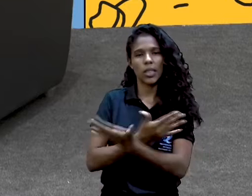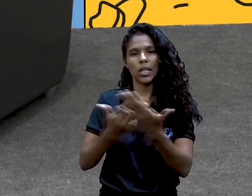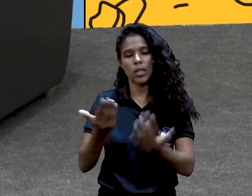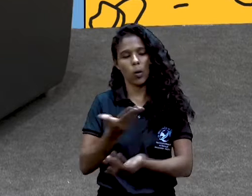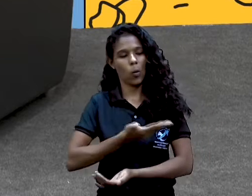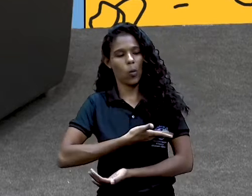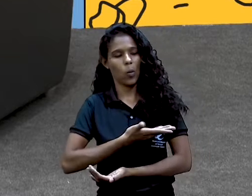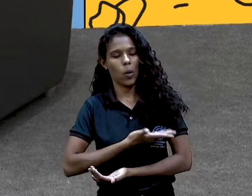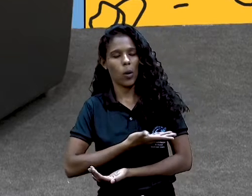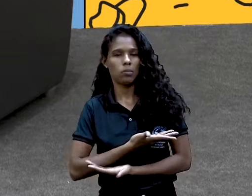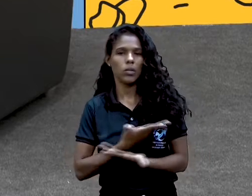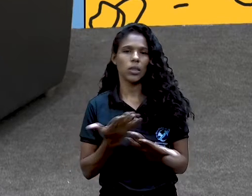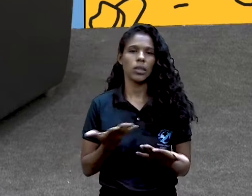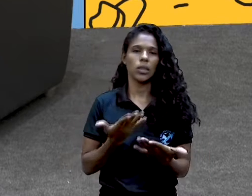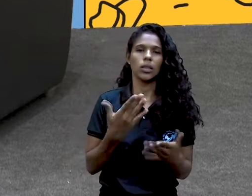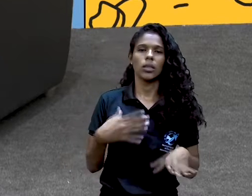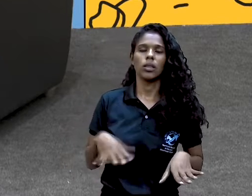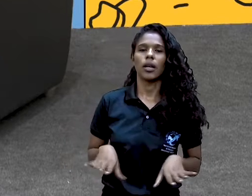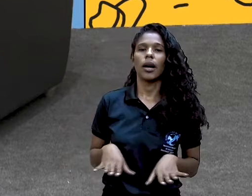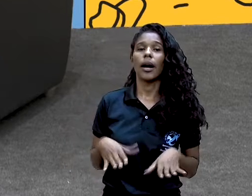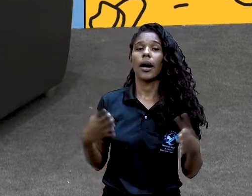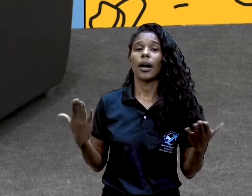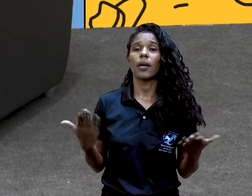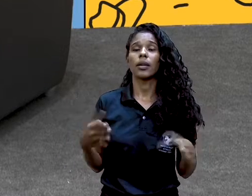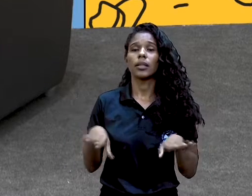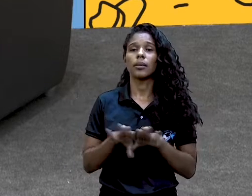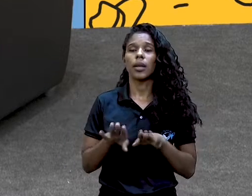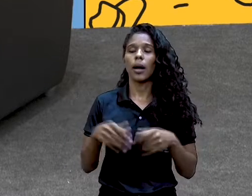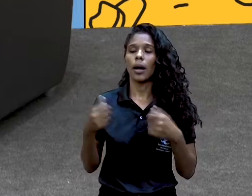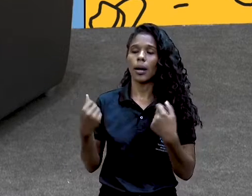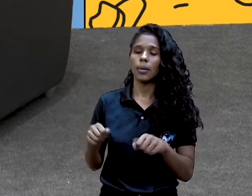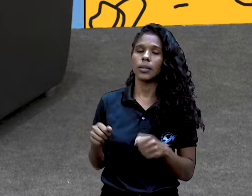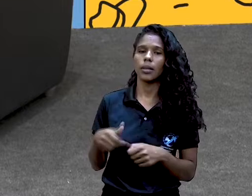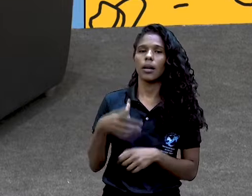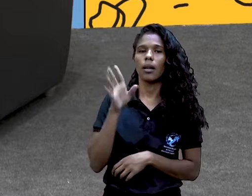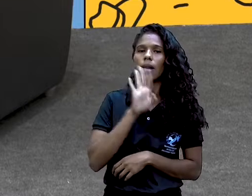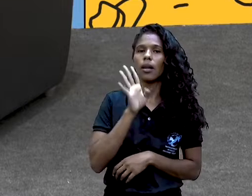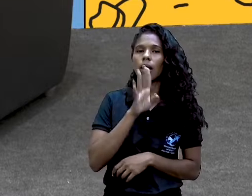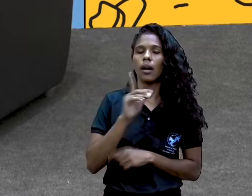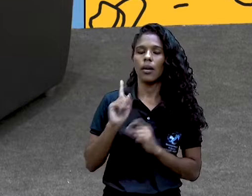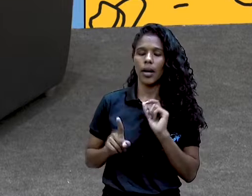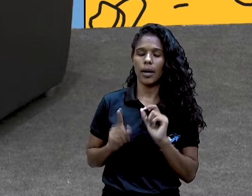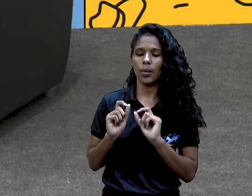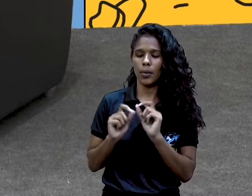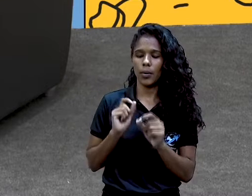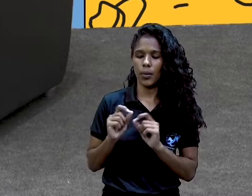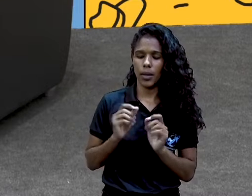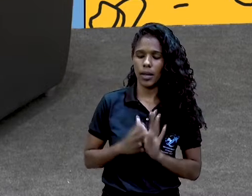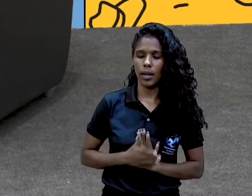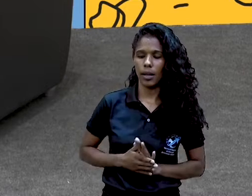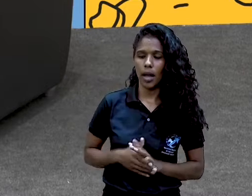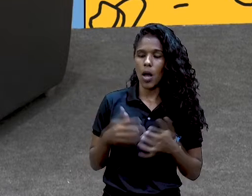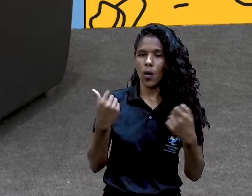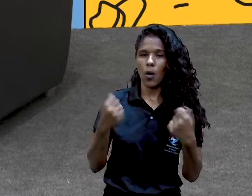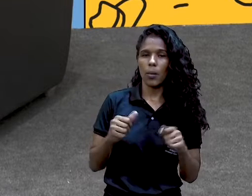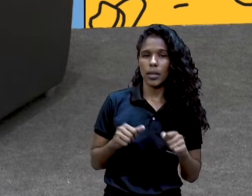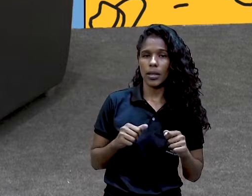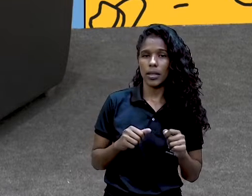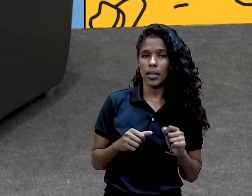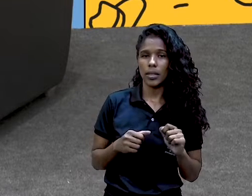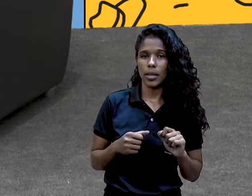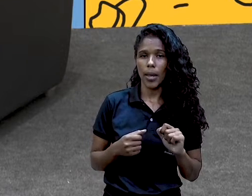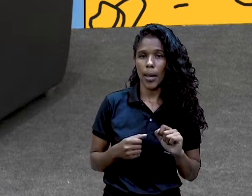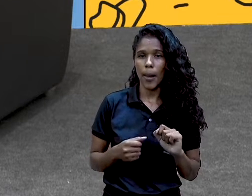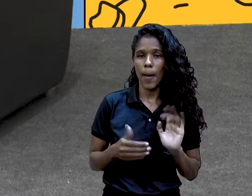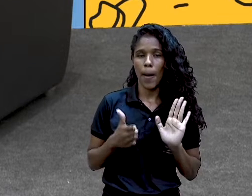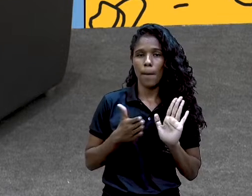outra turma. Outra competência legal é aquela que trabalha o projeto de vida. Todos nós temos desejos que